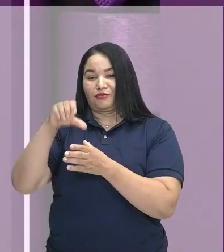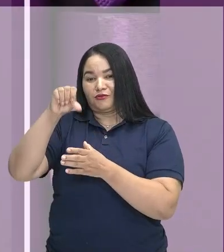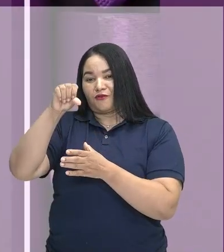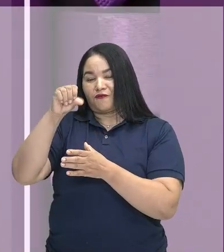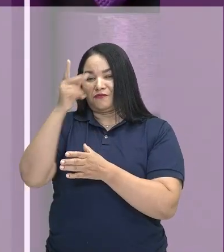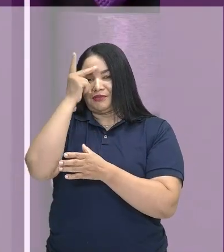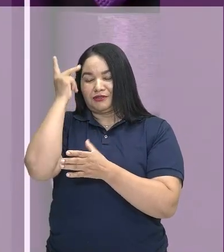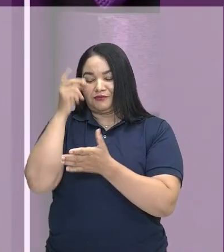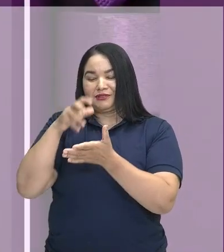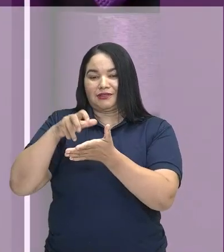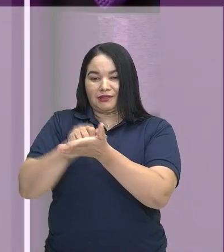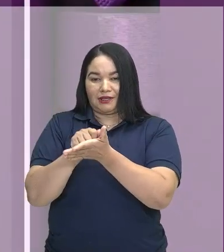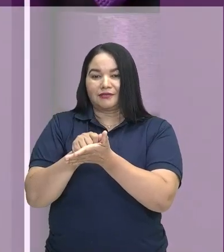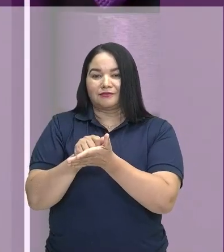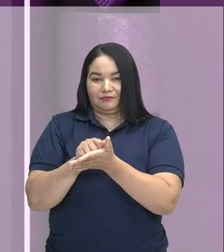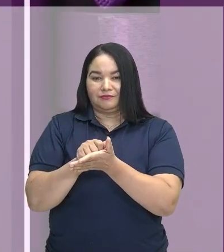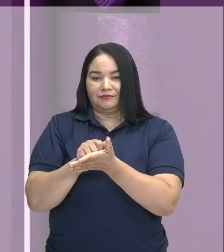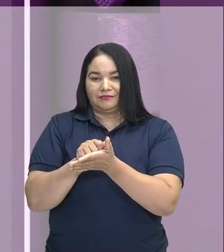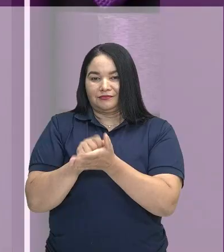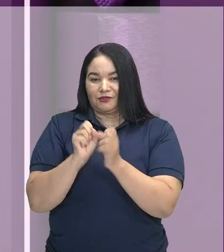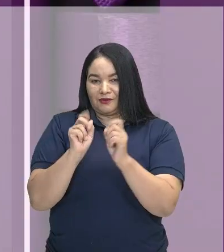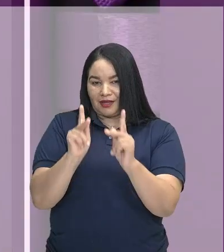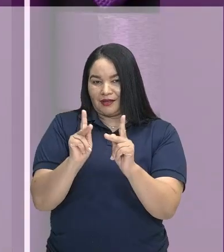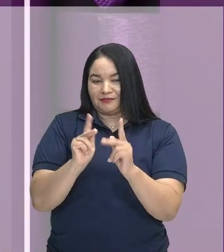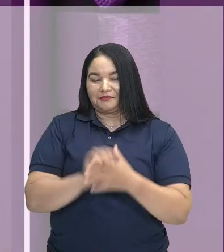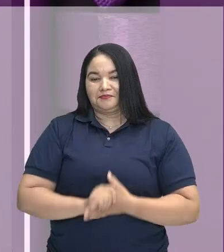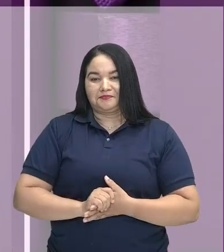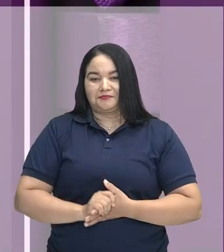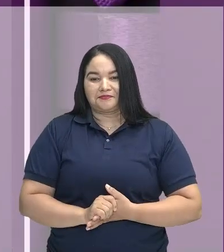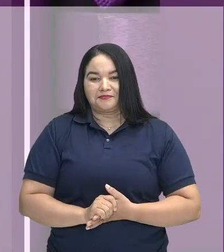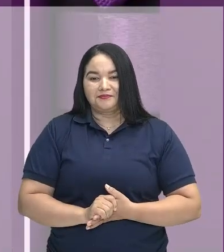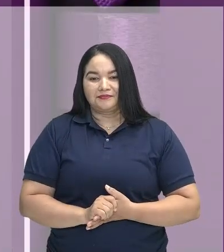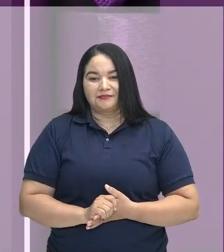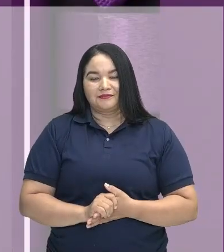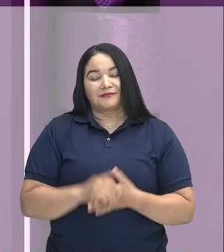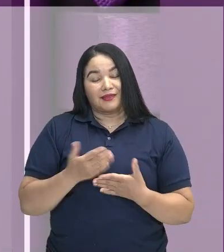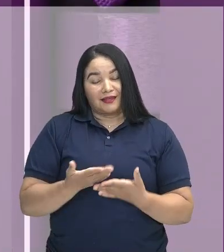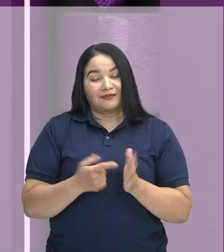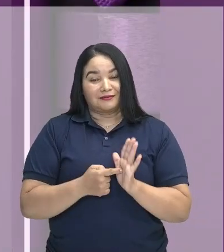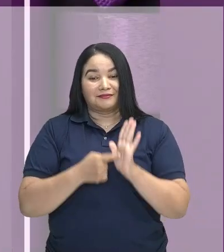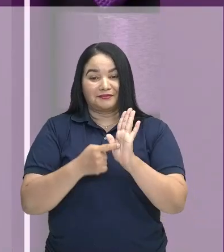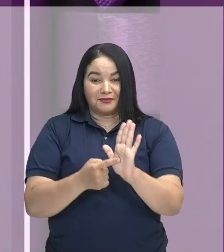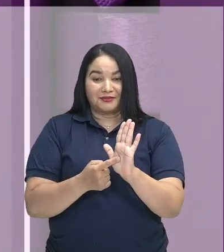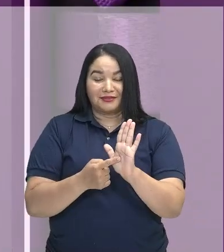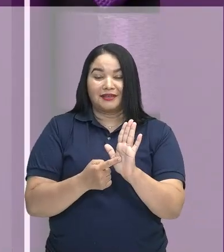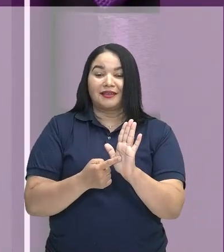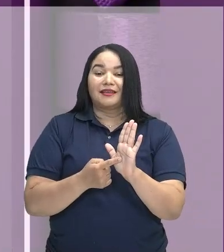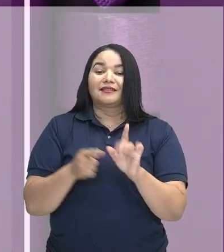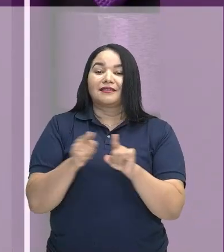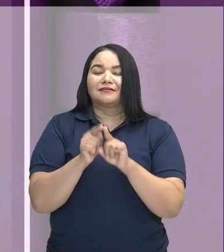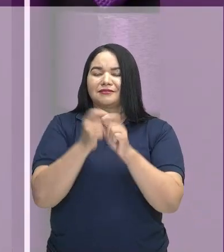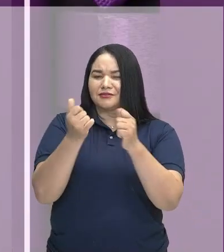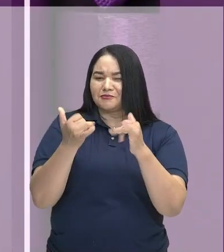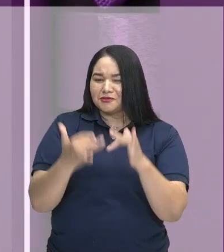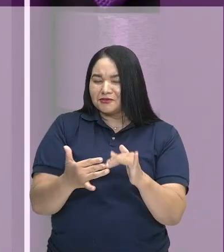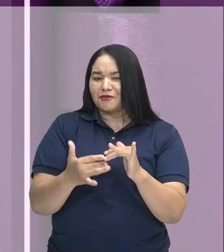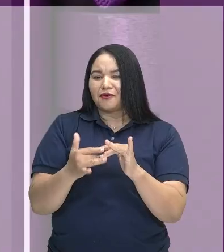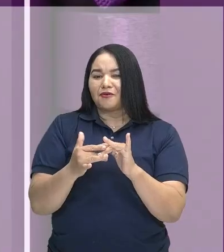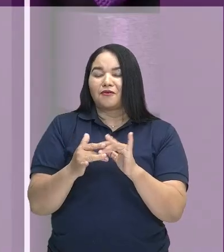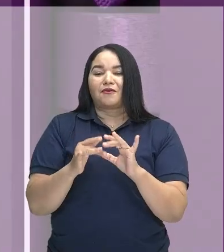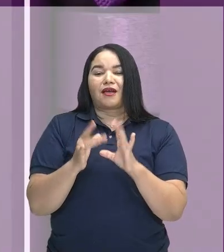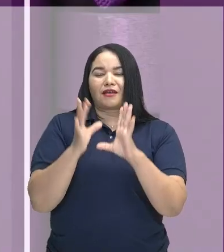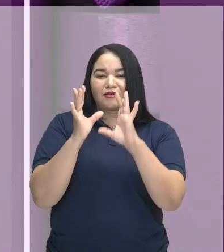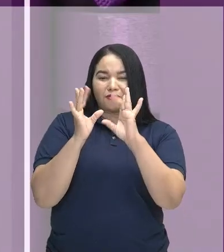candidatos inscritos. Tá legal? Bom, pessoal, era isso que eu queria mostrar para você no início da nossa aula, nesse nosso contexto de falar